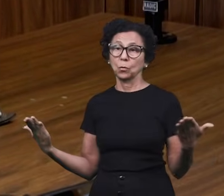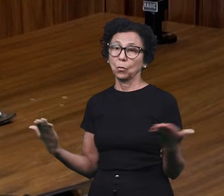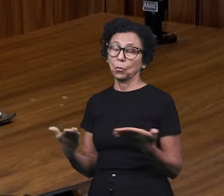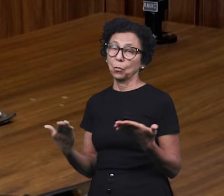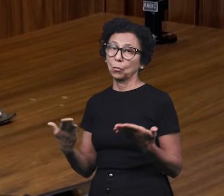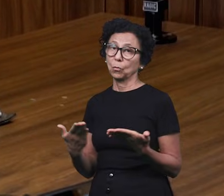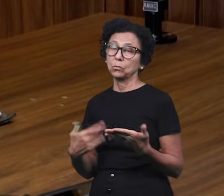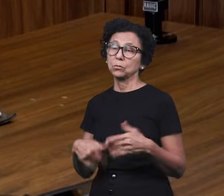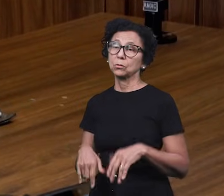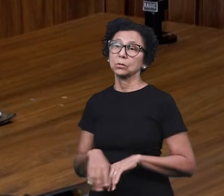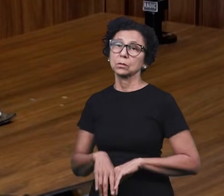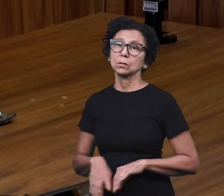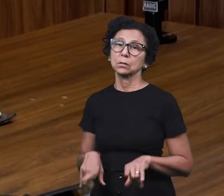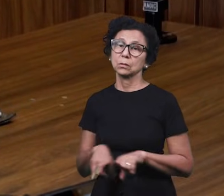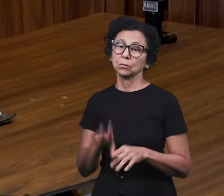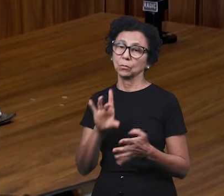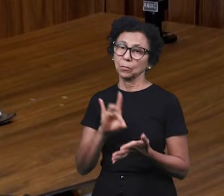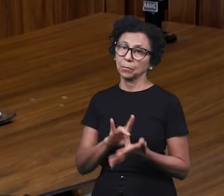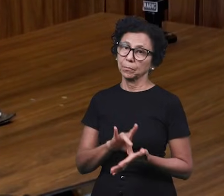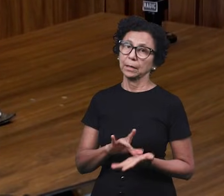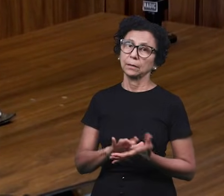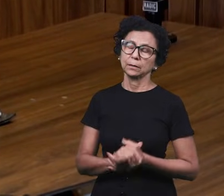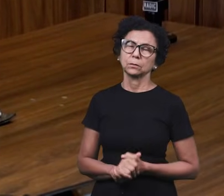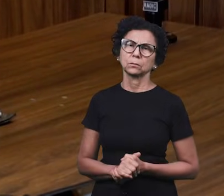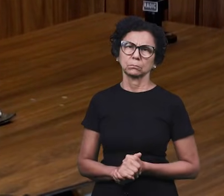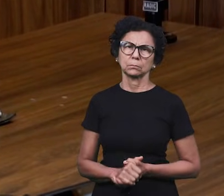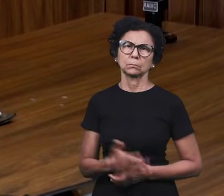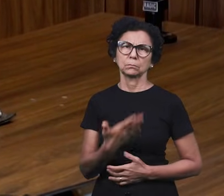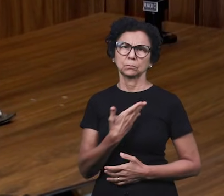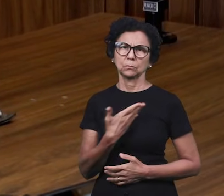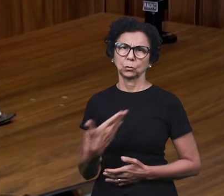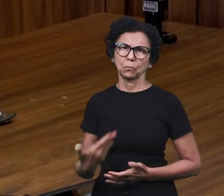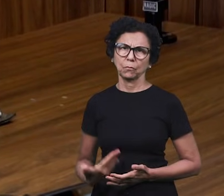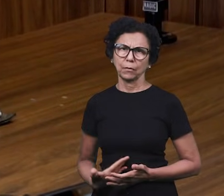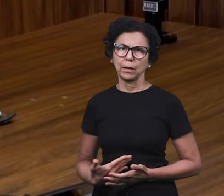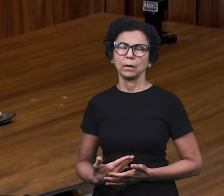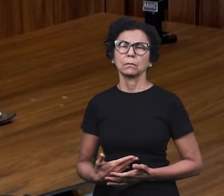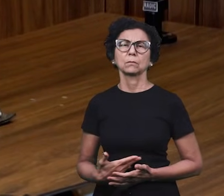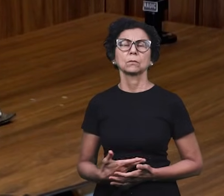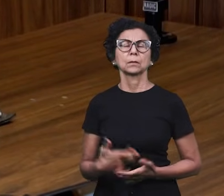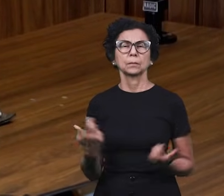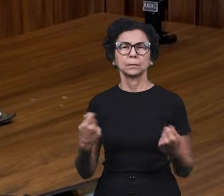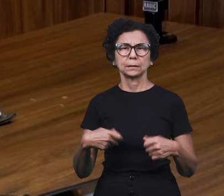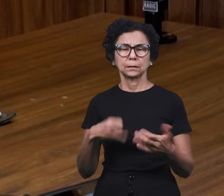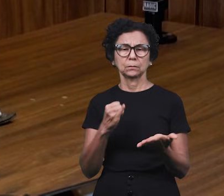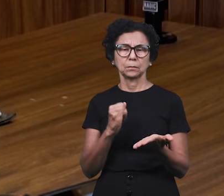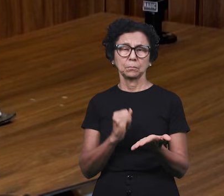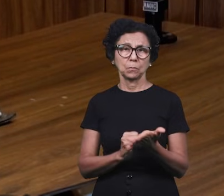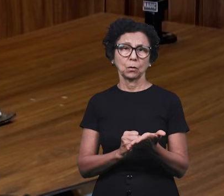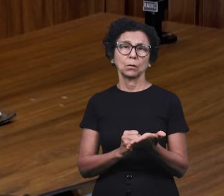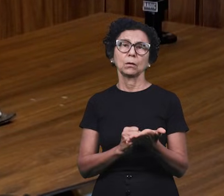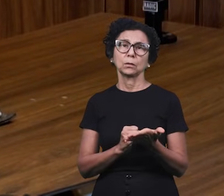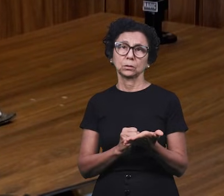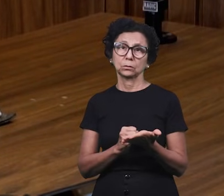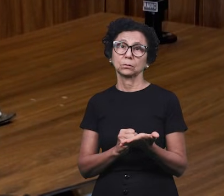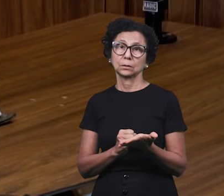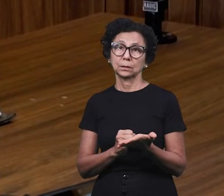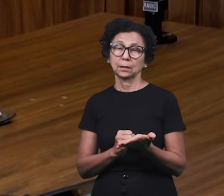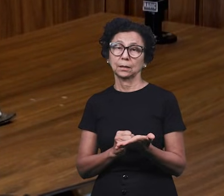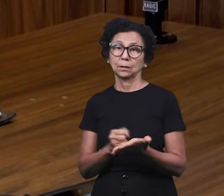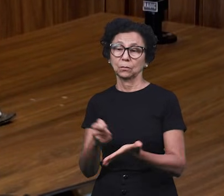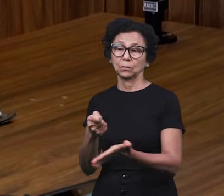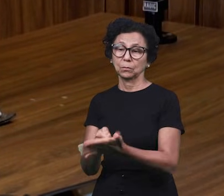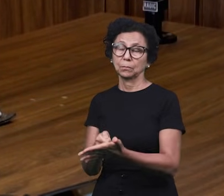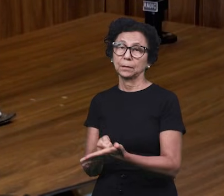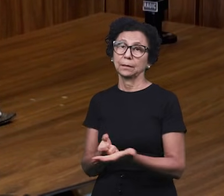laico, que os governantes, né, precisam de todos esses impostos para manter todo esse aparato, né? E que temos aí